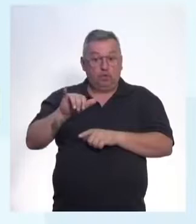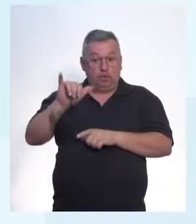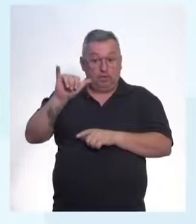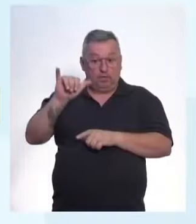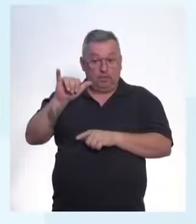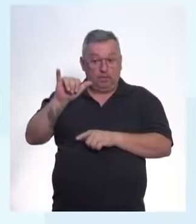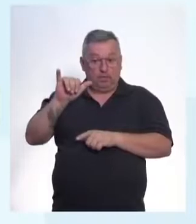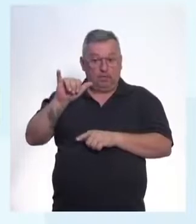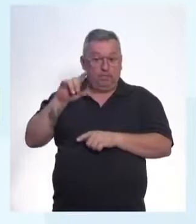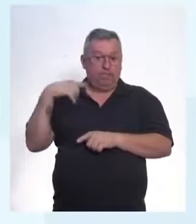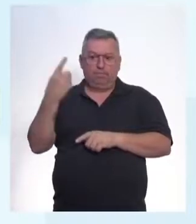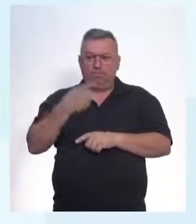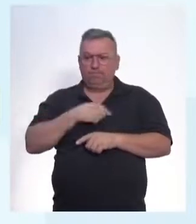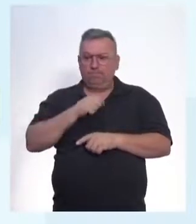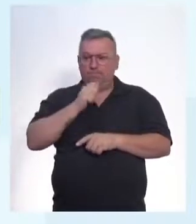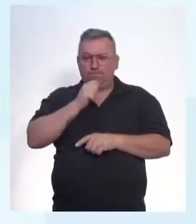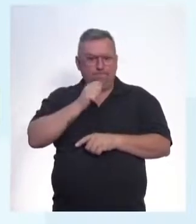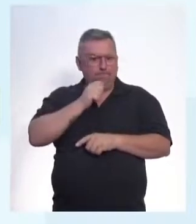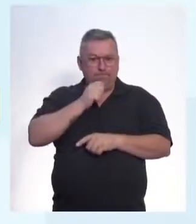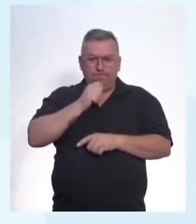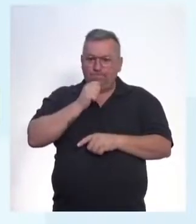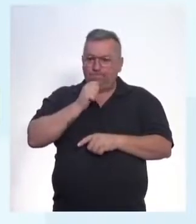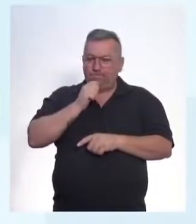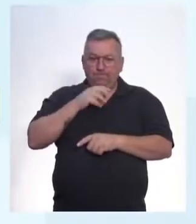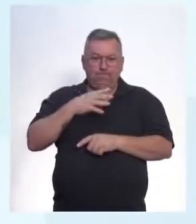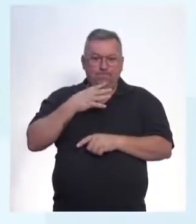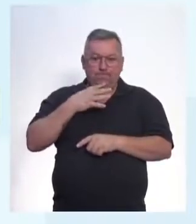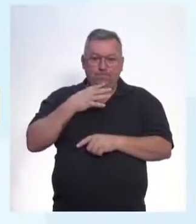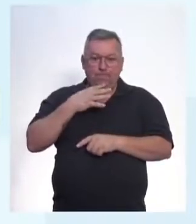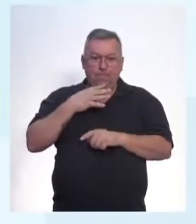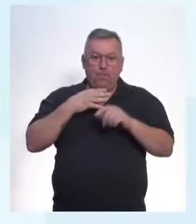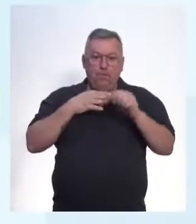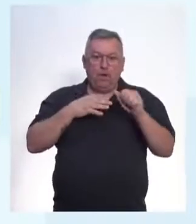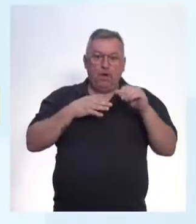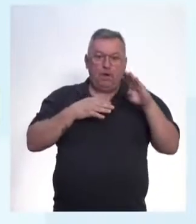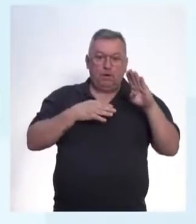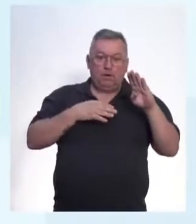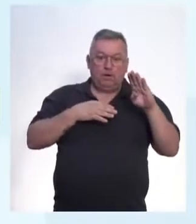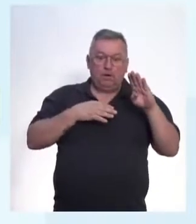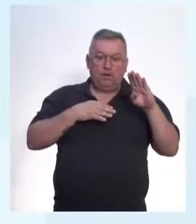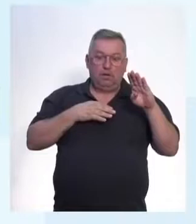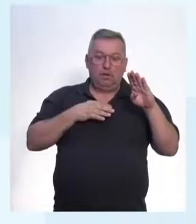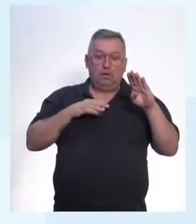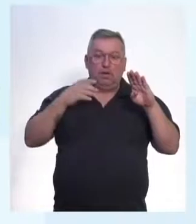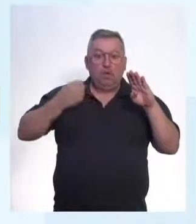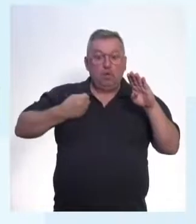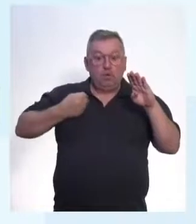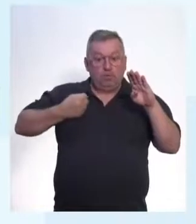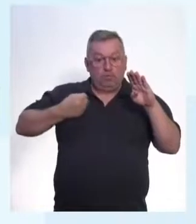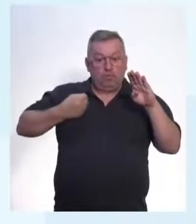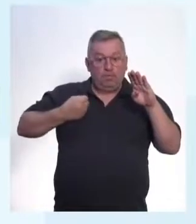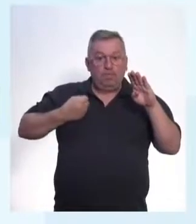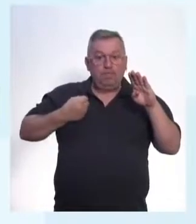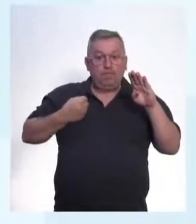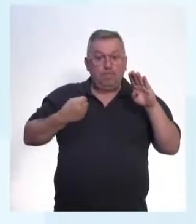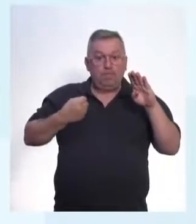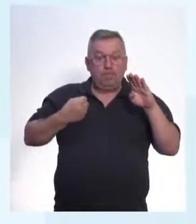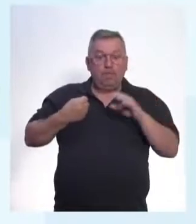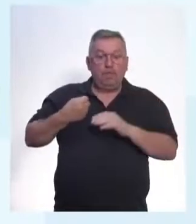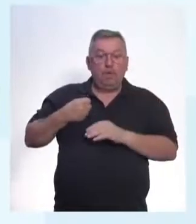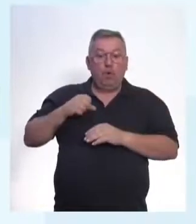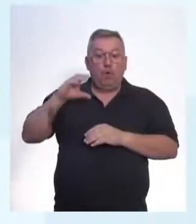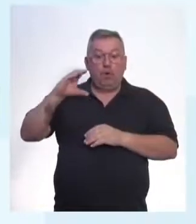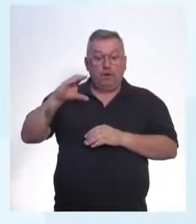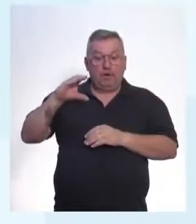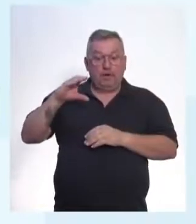os valores que nós não conhecemos. O a e o b são coeficientes. O c é